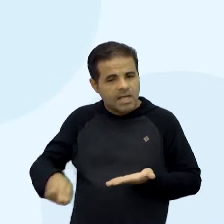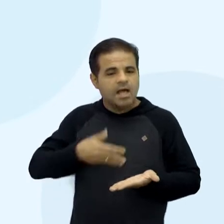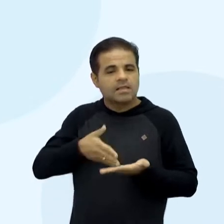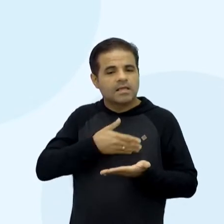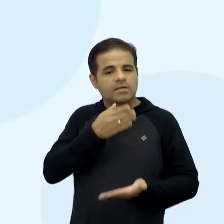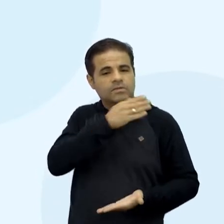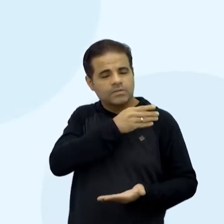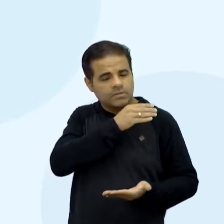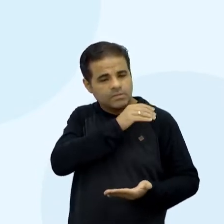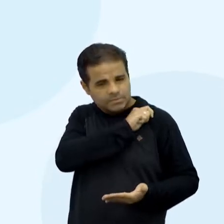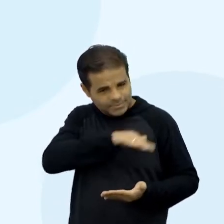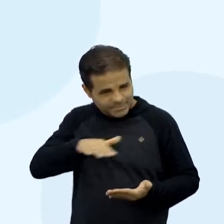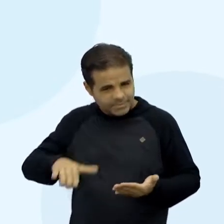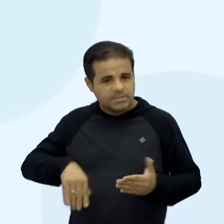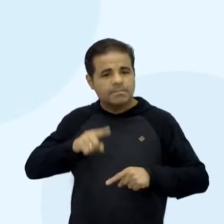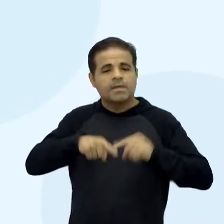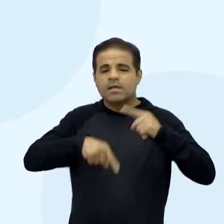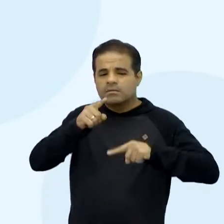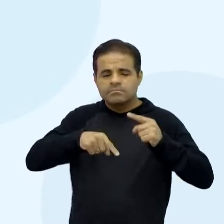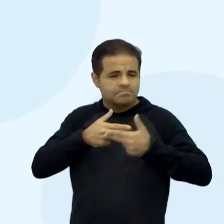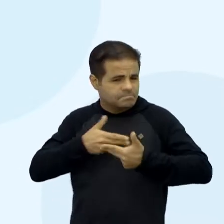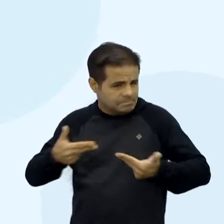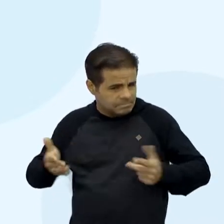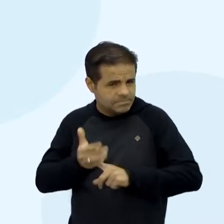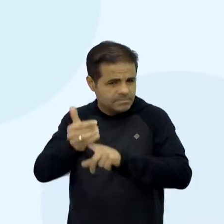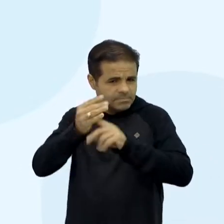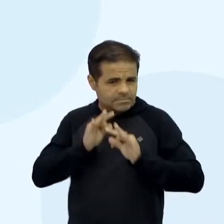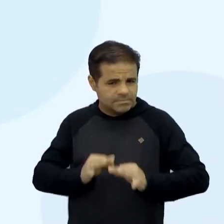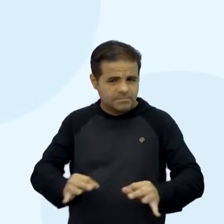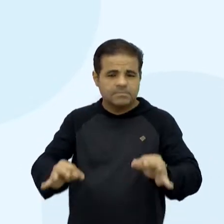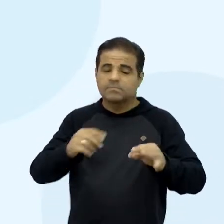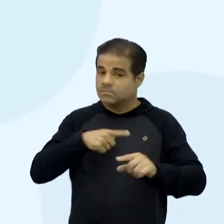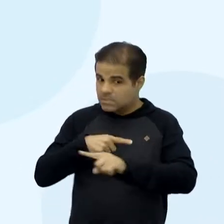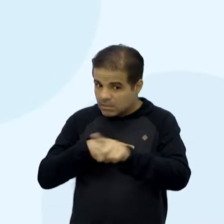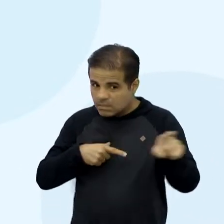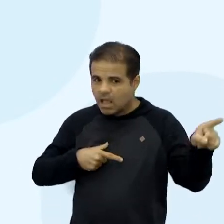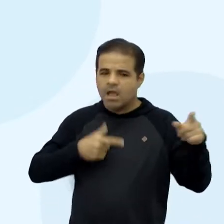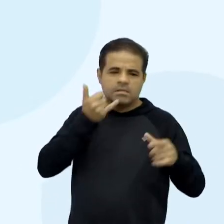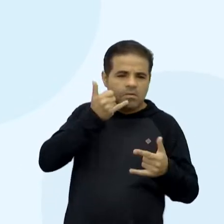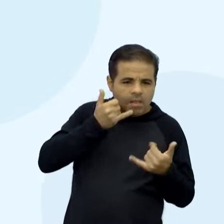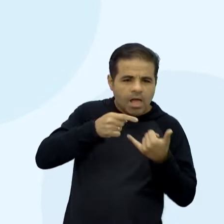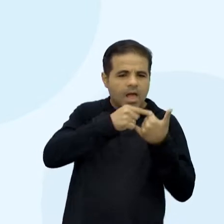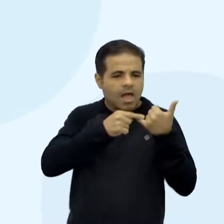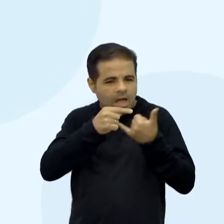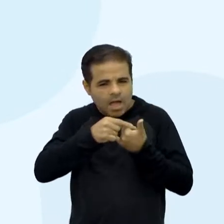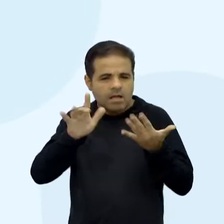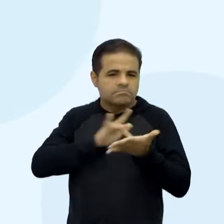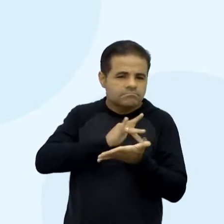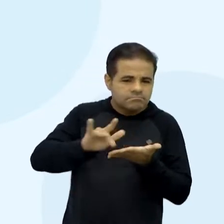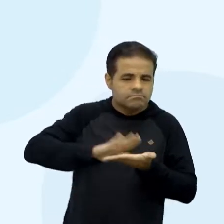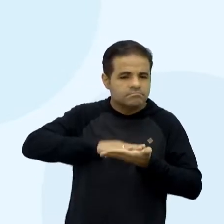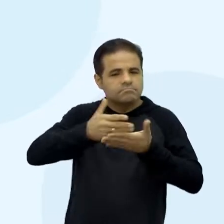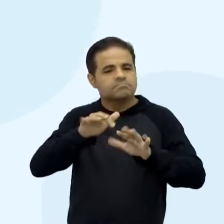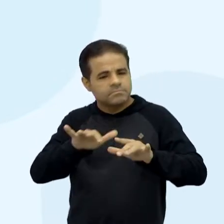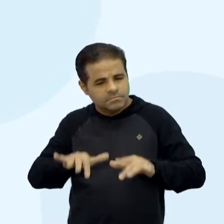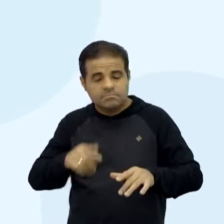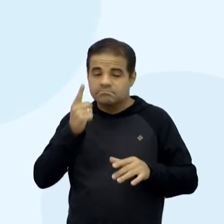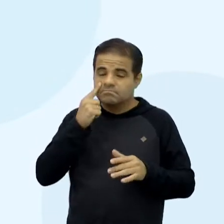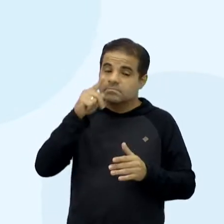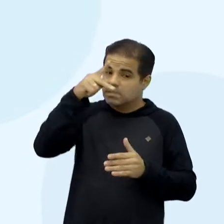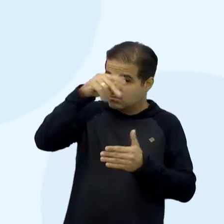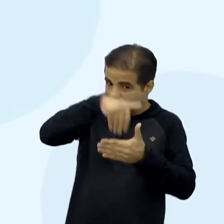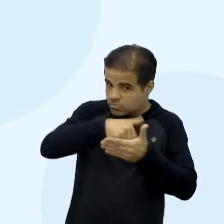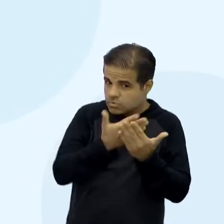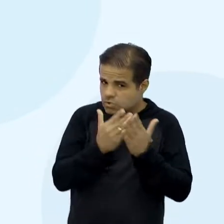caderno do estudante e os equipamentos tecnológicos que estiverem ao seu dispor, né? Ou dentro das possibilidades da sua unidade